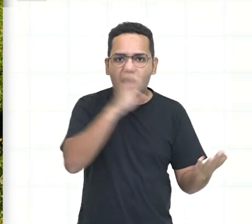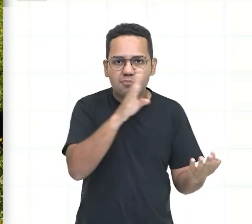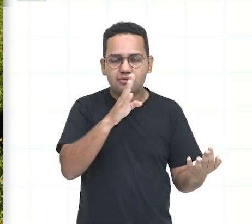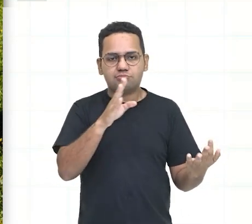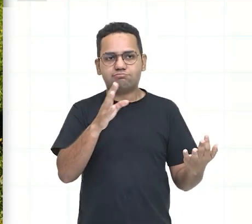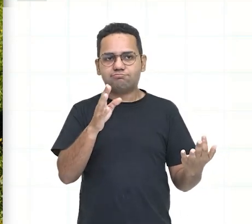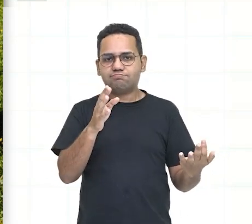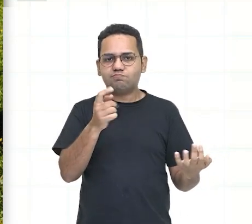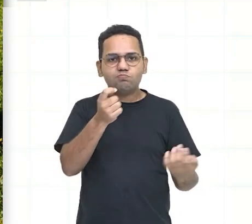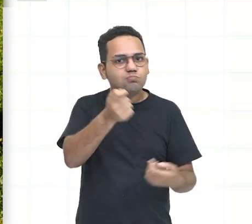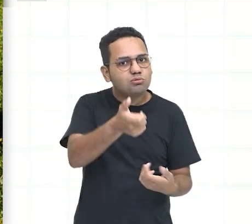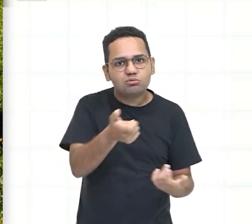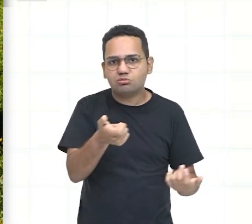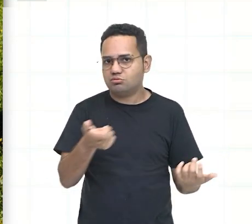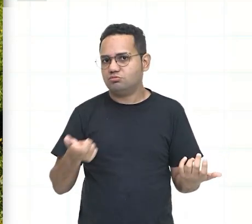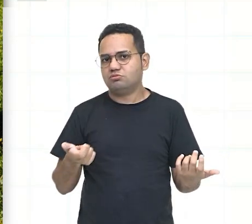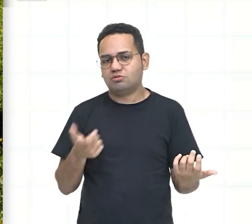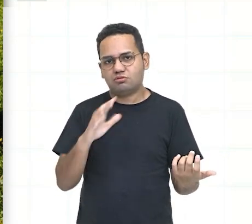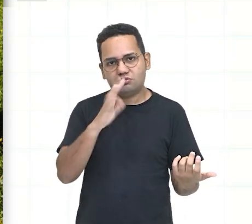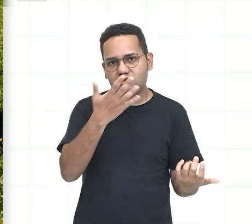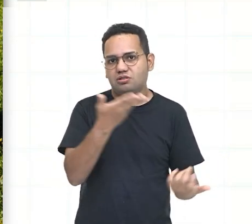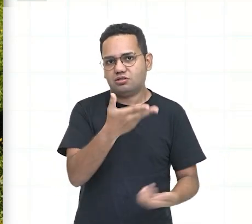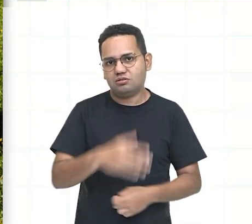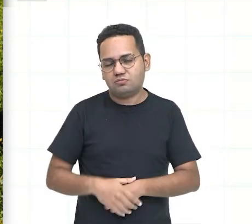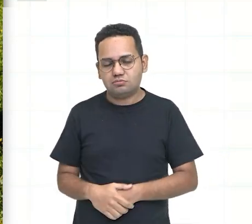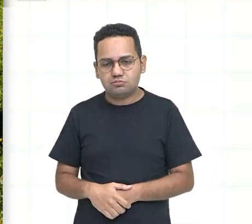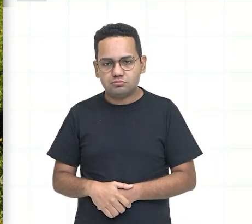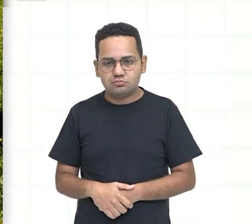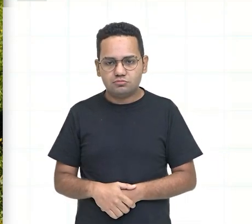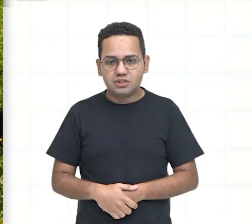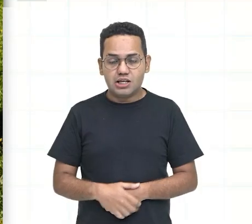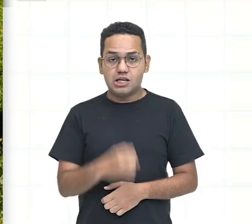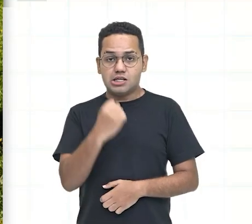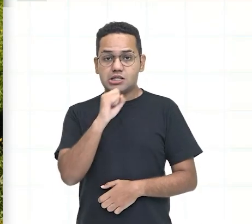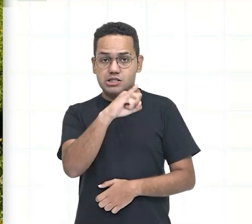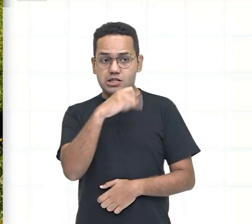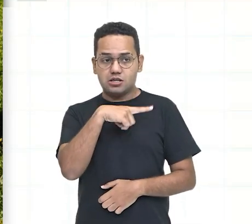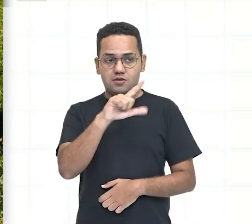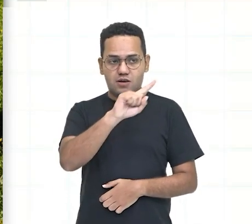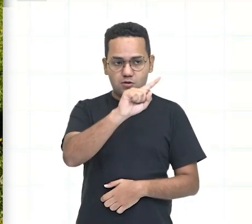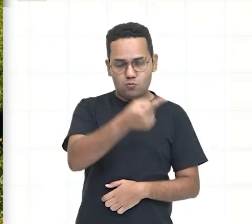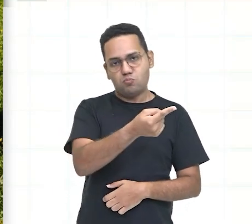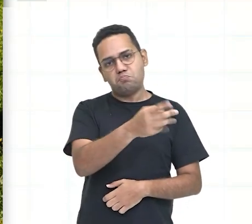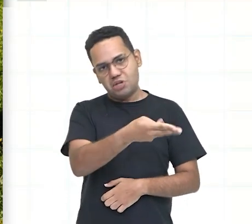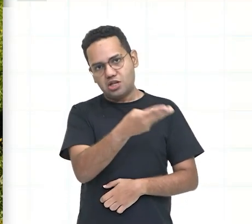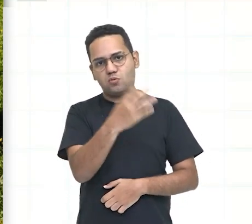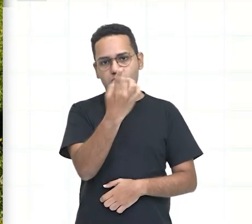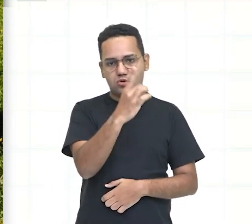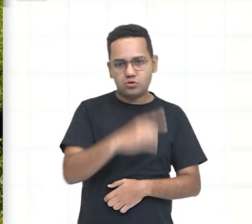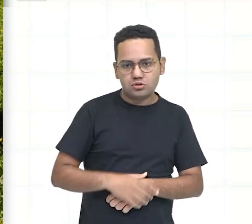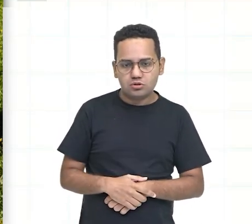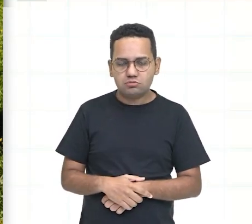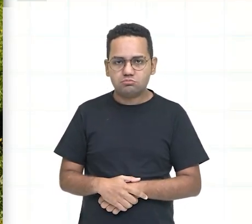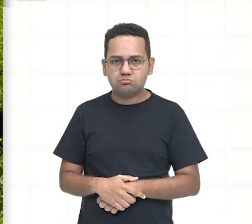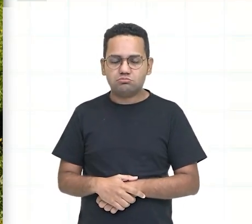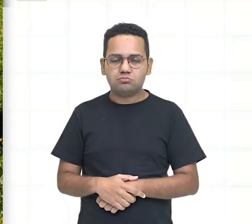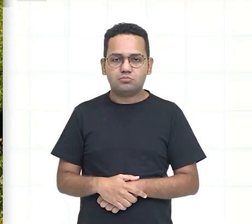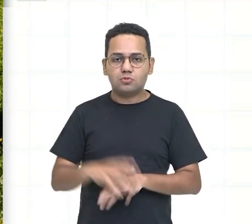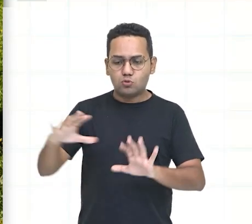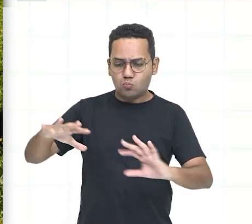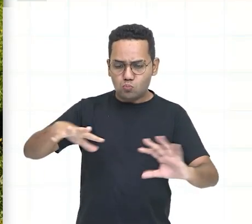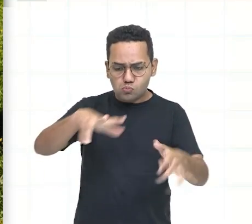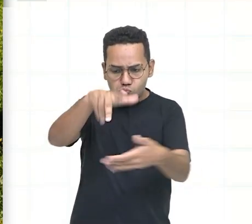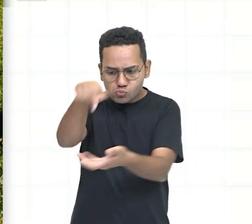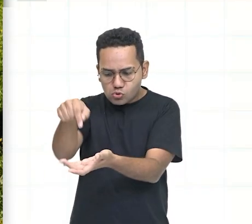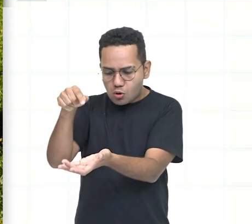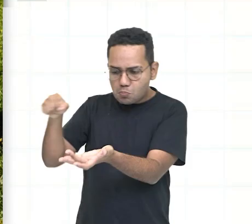pequena. Então, if I had $1 million, se eu tivesse $1 milhão, I would travel the world. Se eu